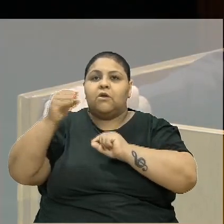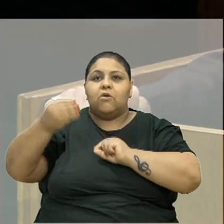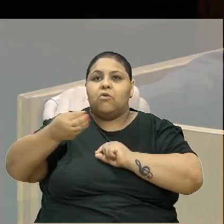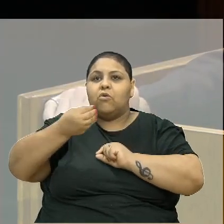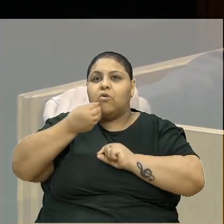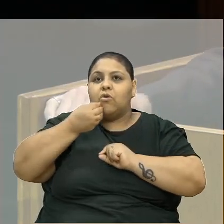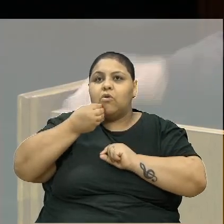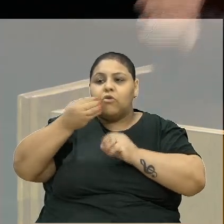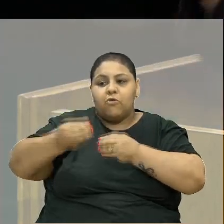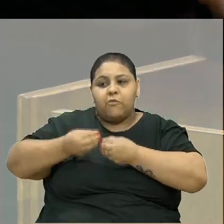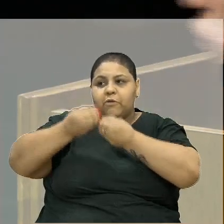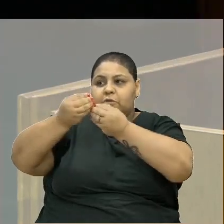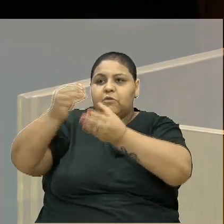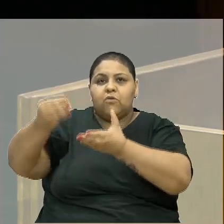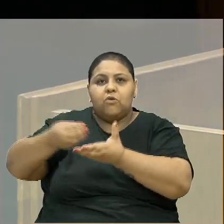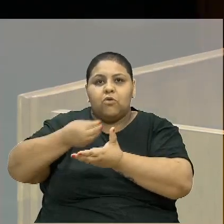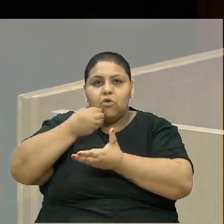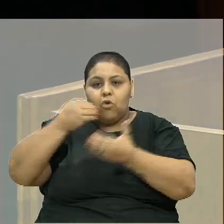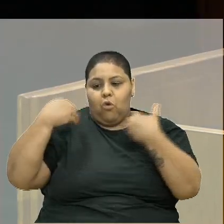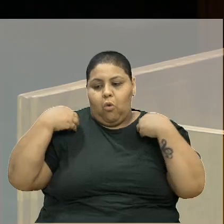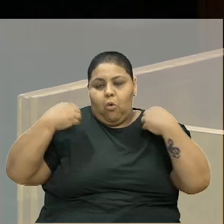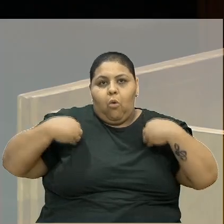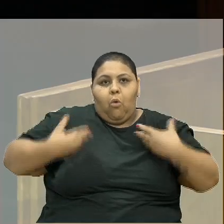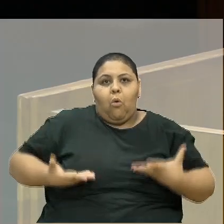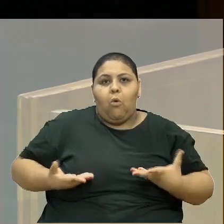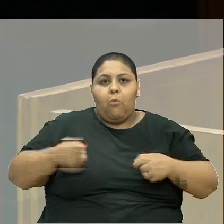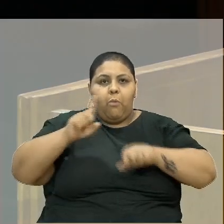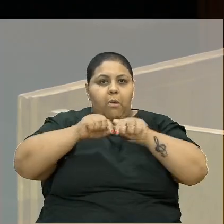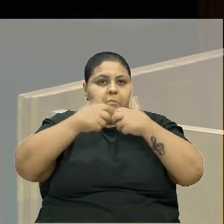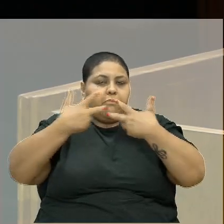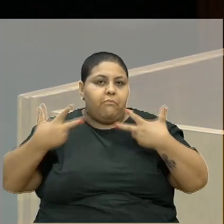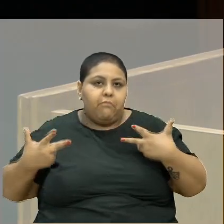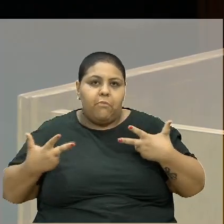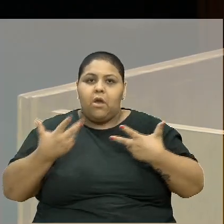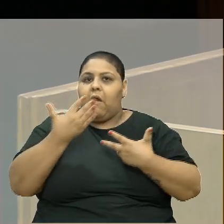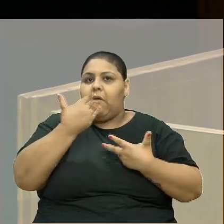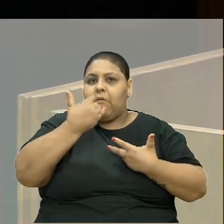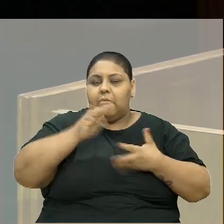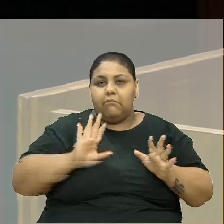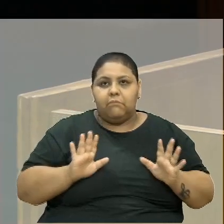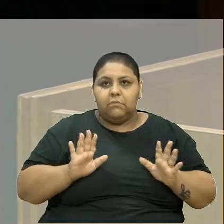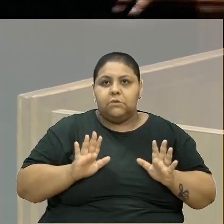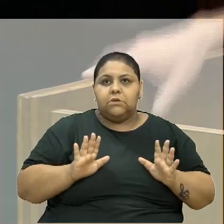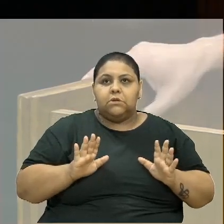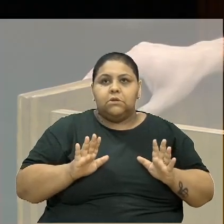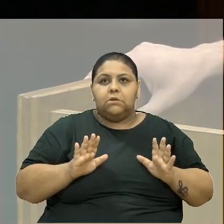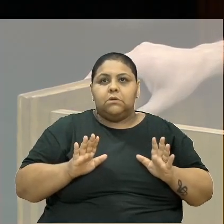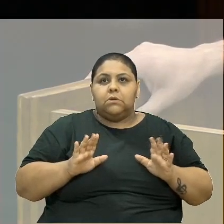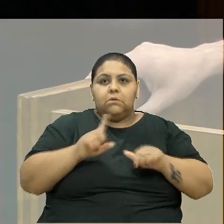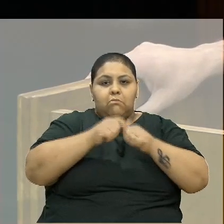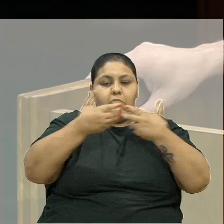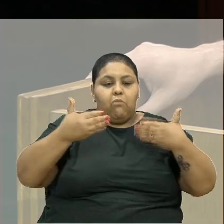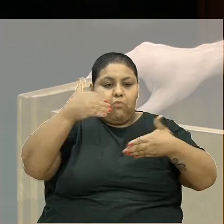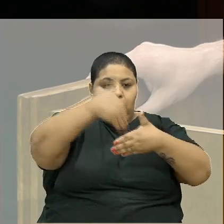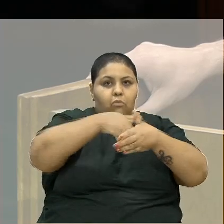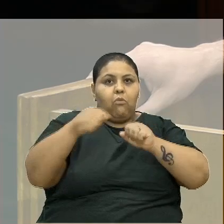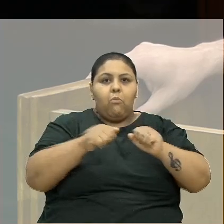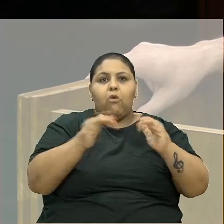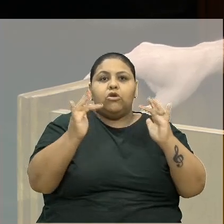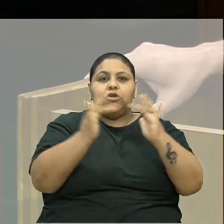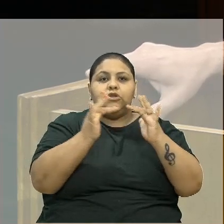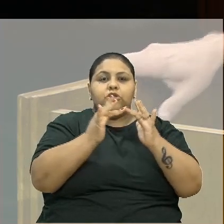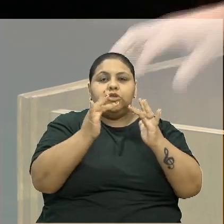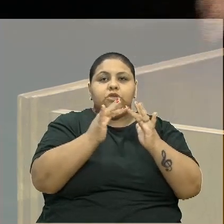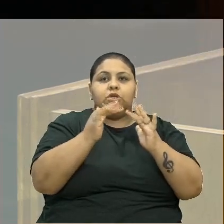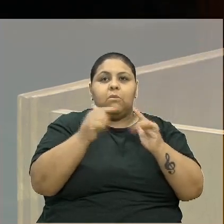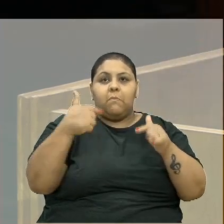fazer alguma doação de roupa, mantimentos, alimentação, móveis, pode entrar em contato com o meu gabinete